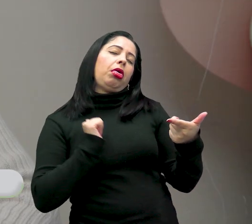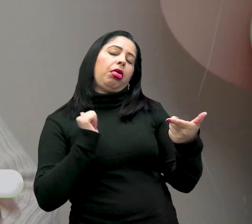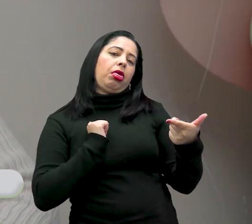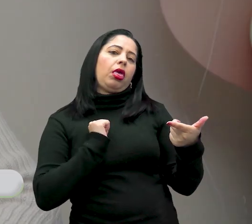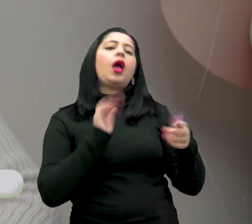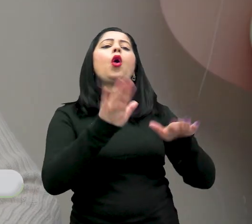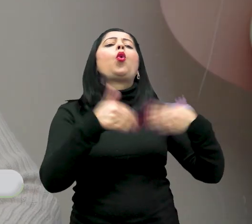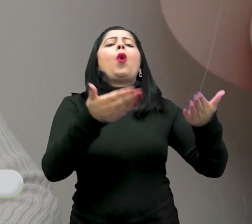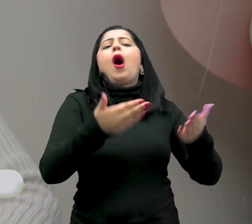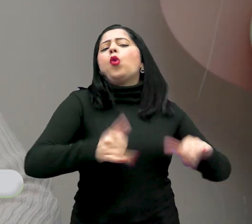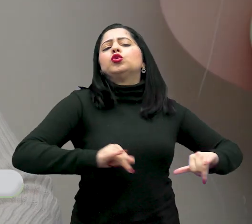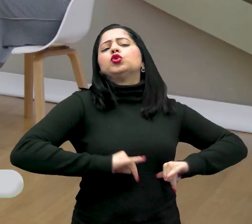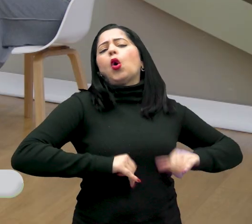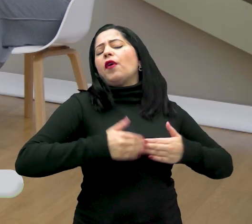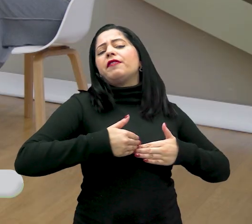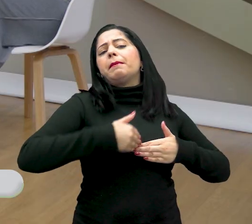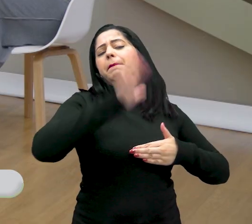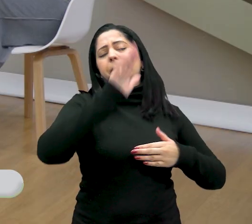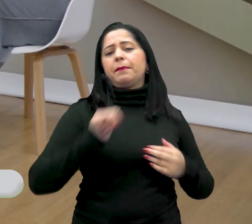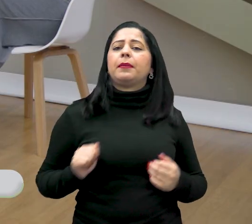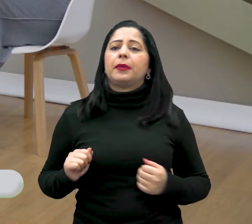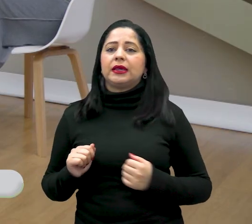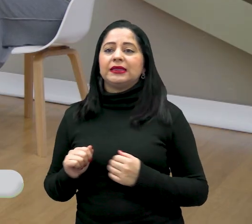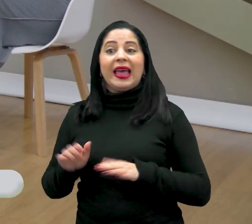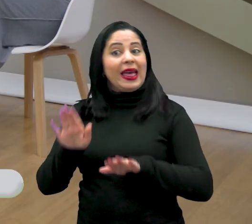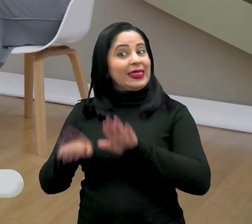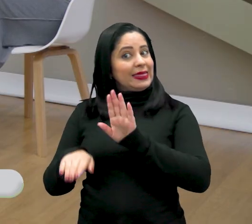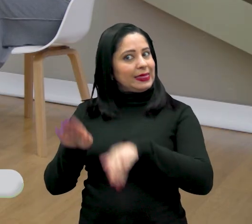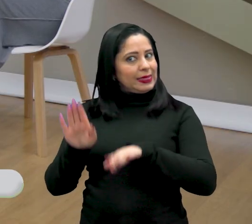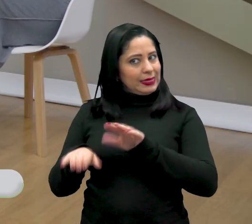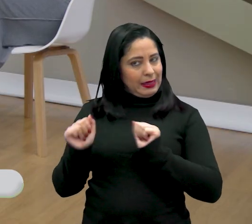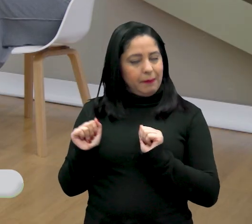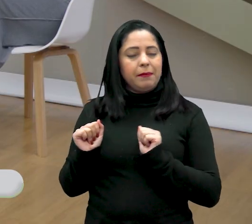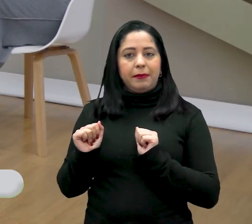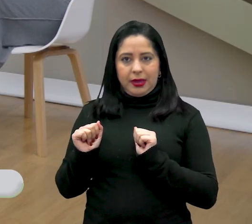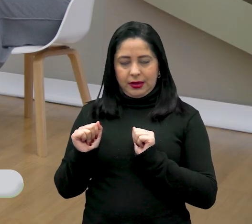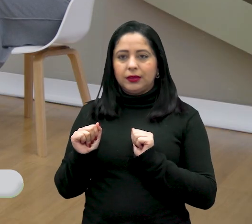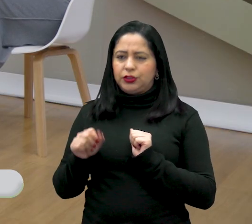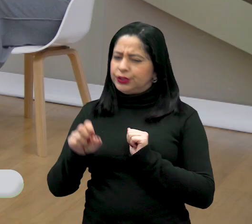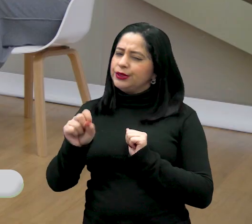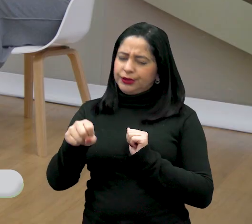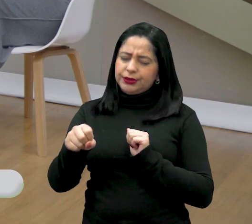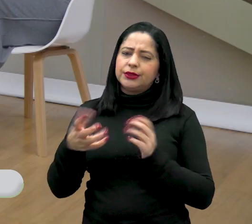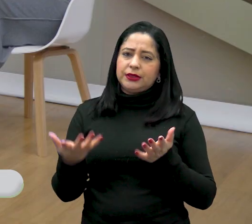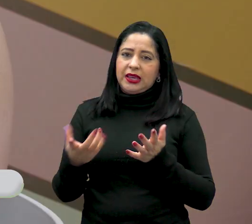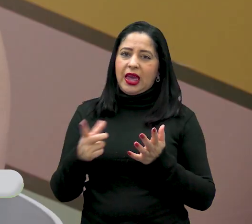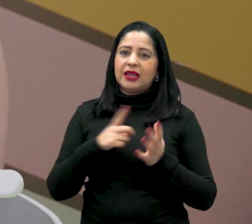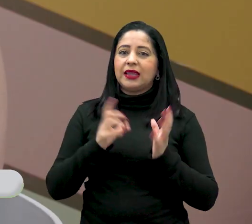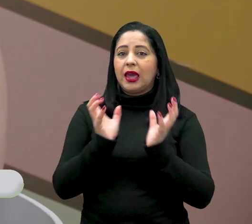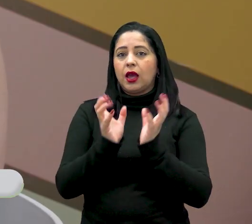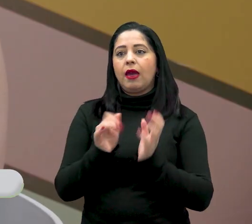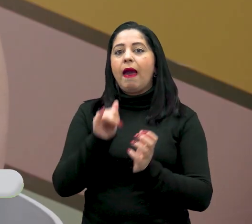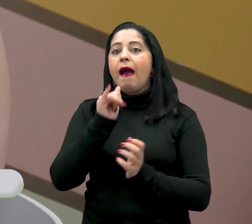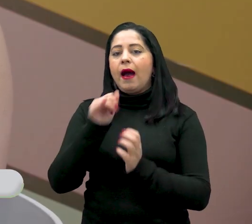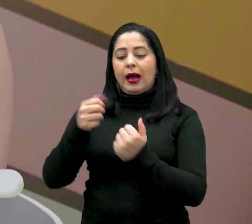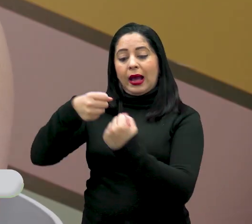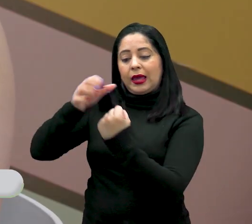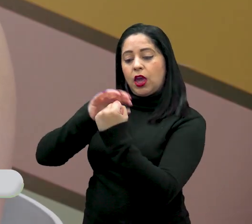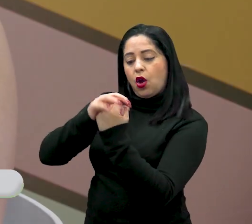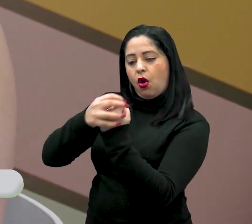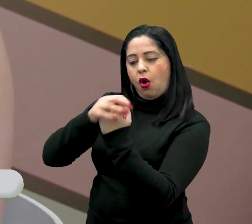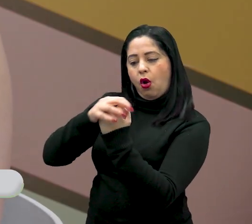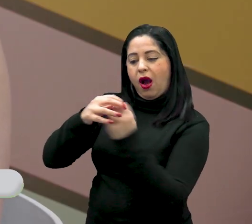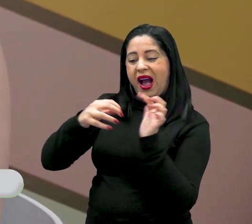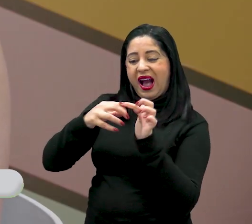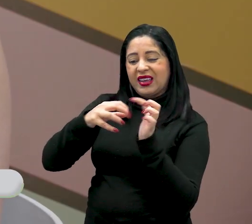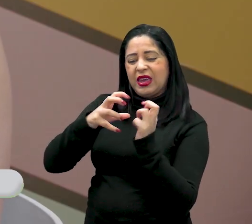muito ativo. Sim, depende do quadro que acomete o joelho, tem as faixas etárias mais acometidas. O